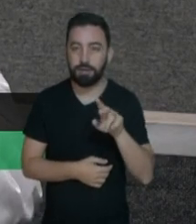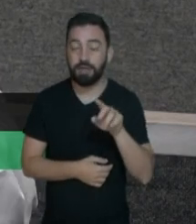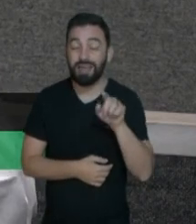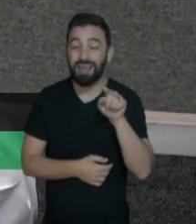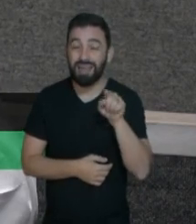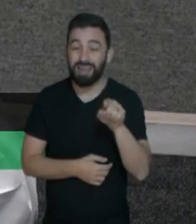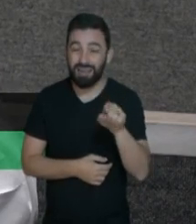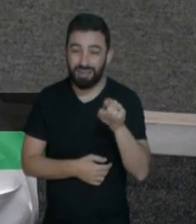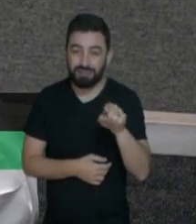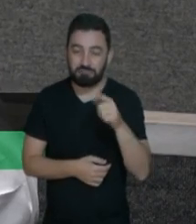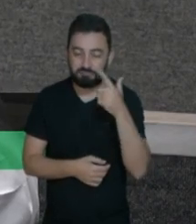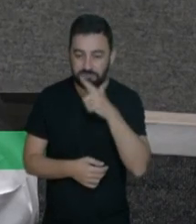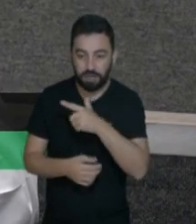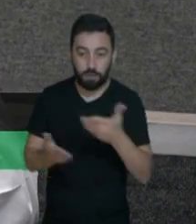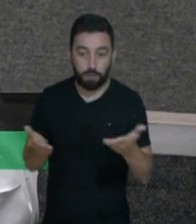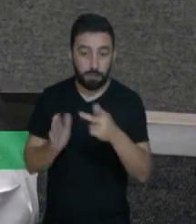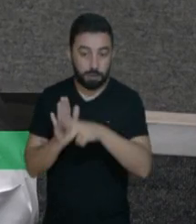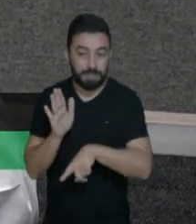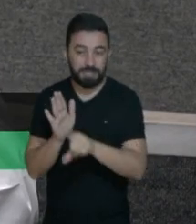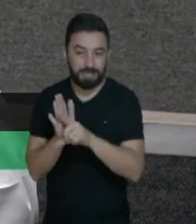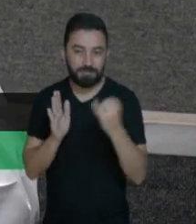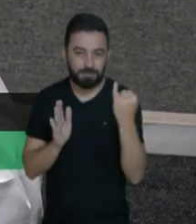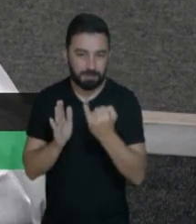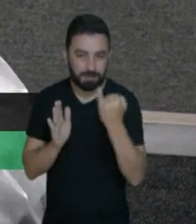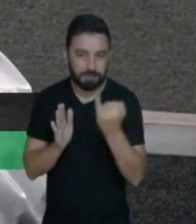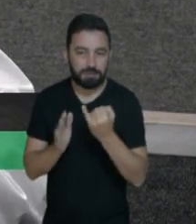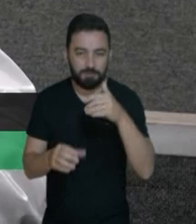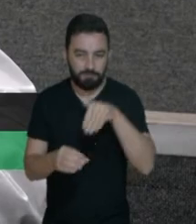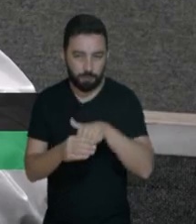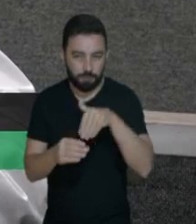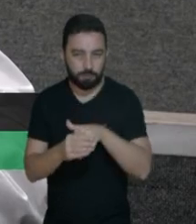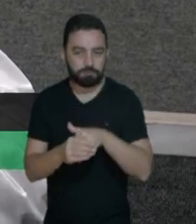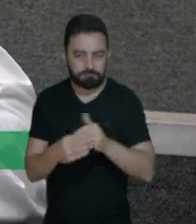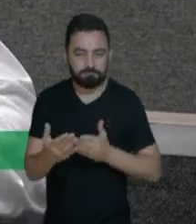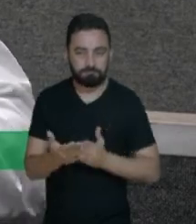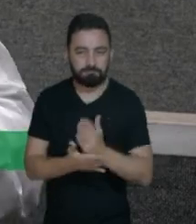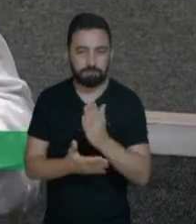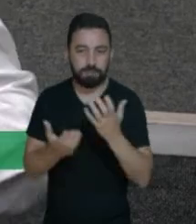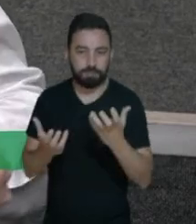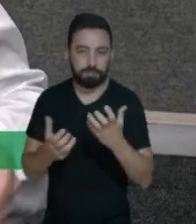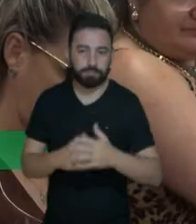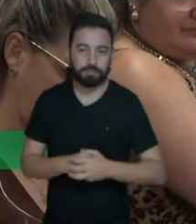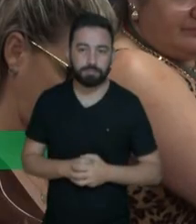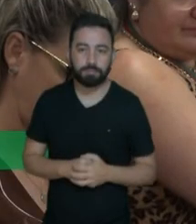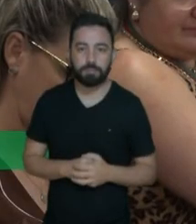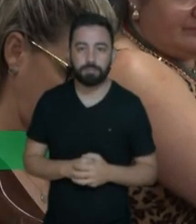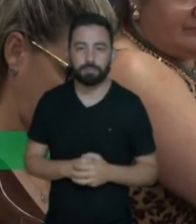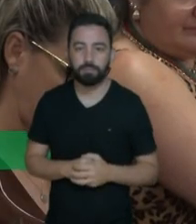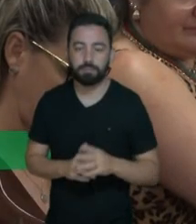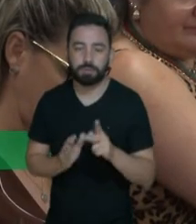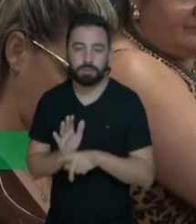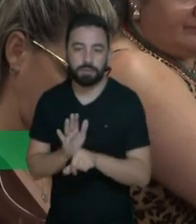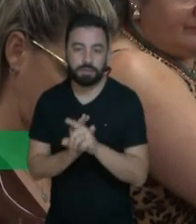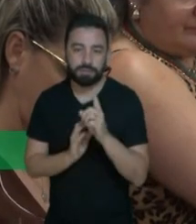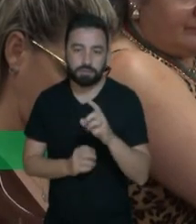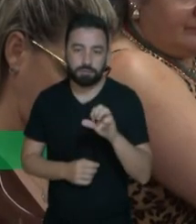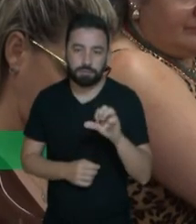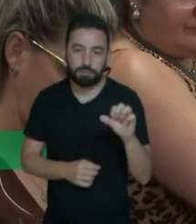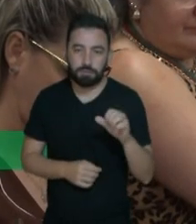redundando nesse projeto de lei importante e o nosso voto aqui é pela aprovação da matéria projeto de lei